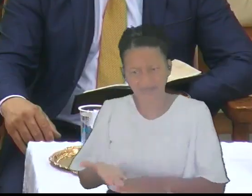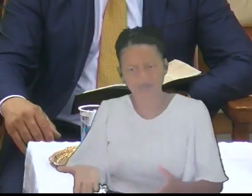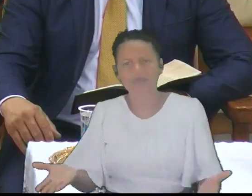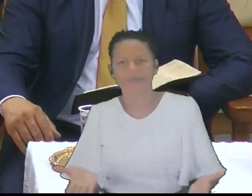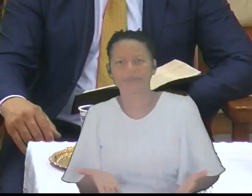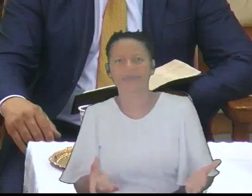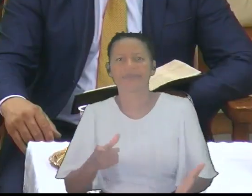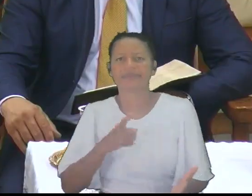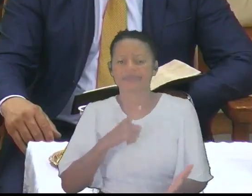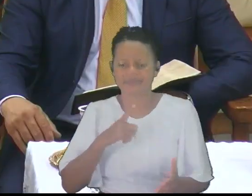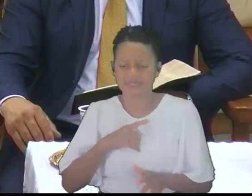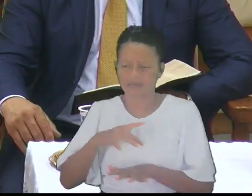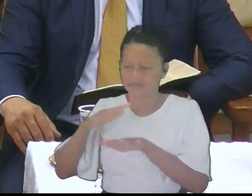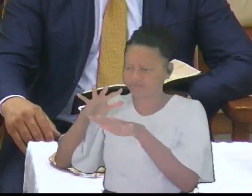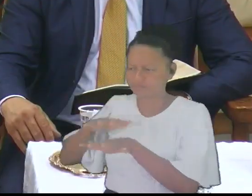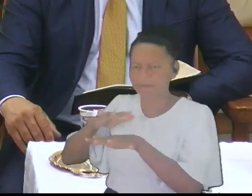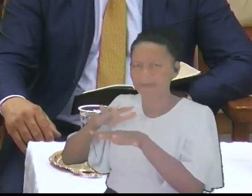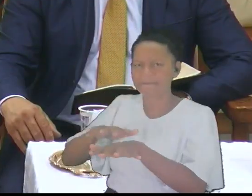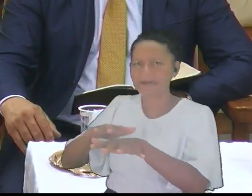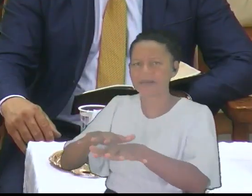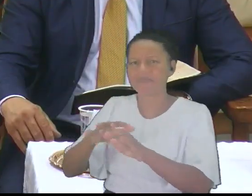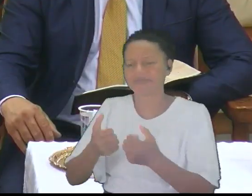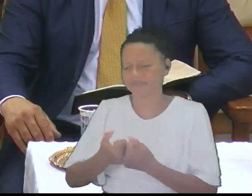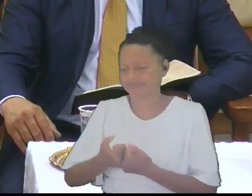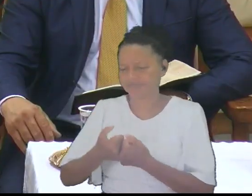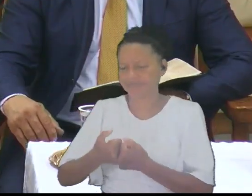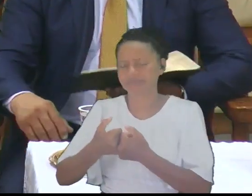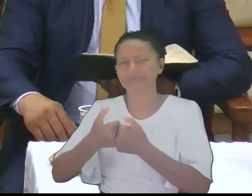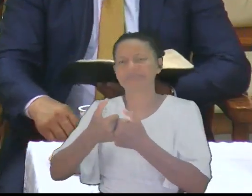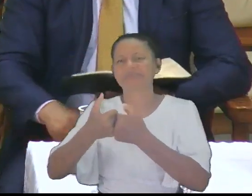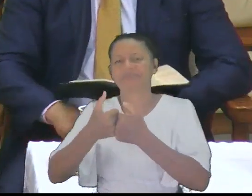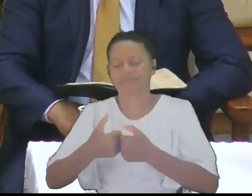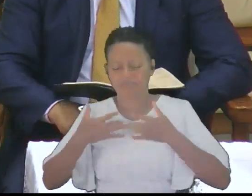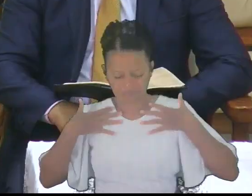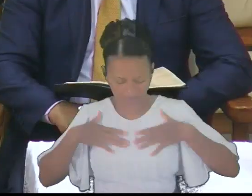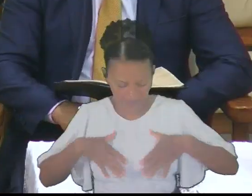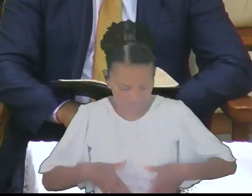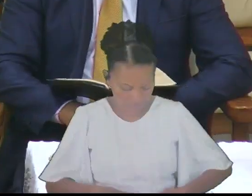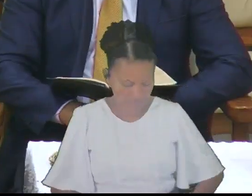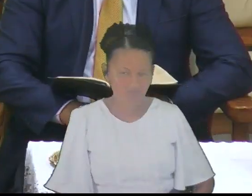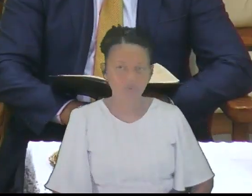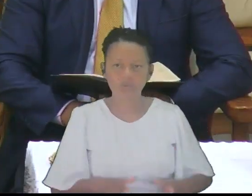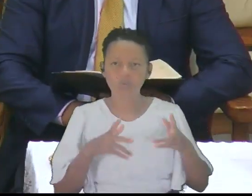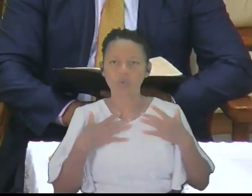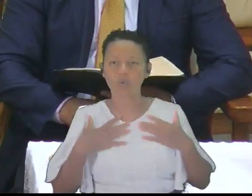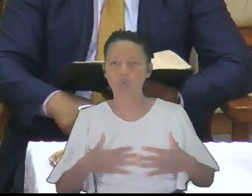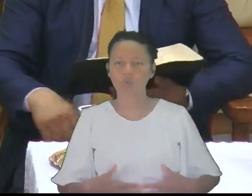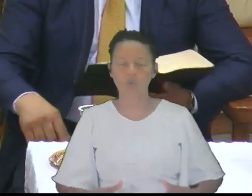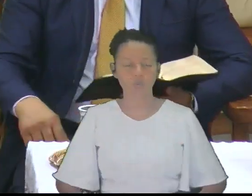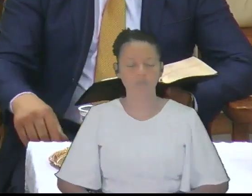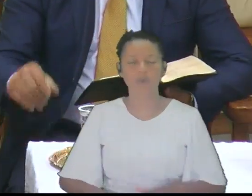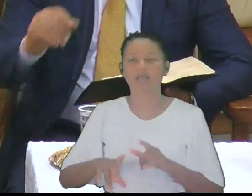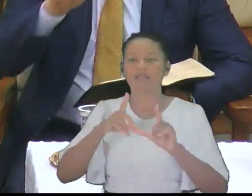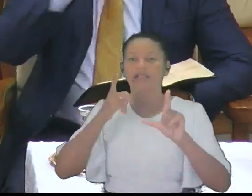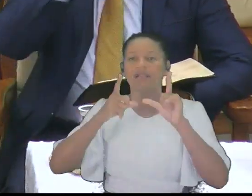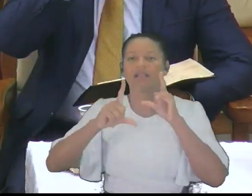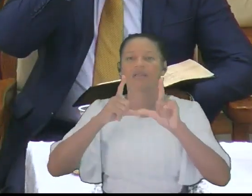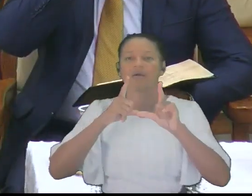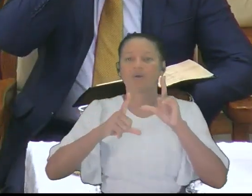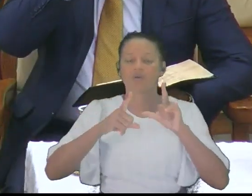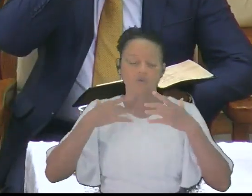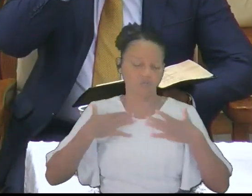que faz procissão com a Arca da Aliança, gente vestida de levita, com aquelas roupas antigas do